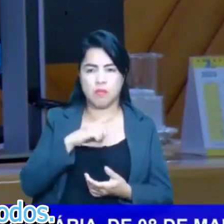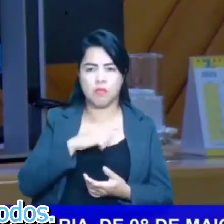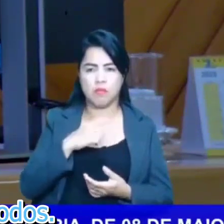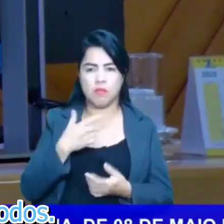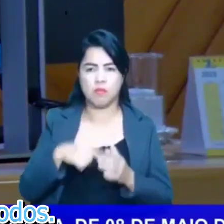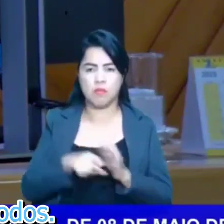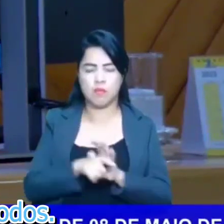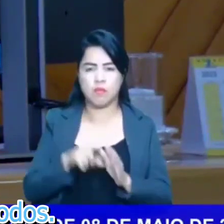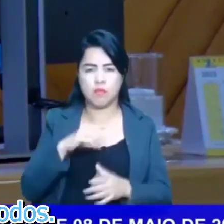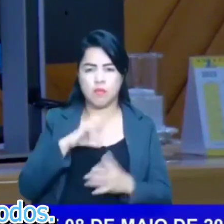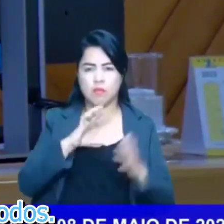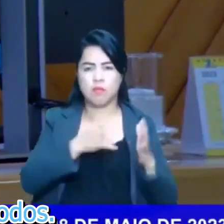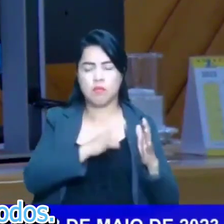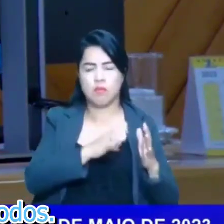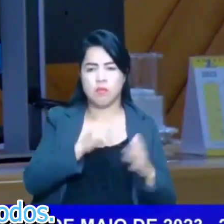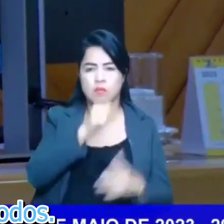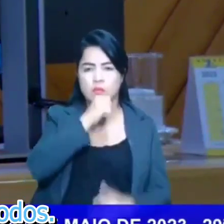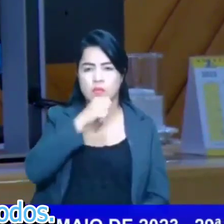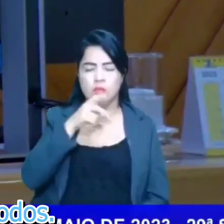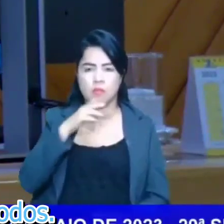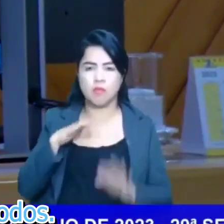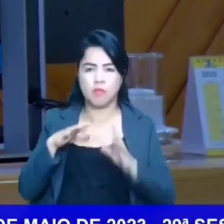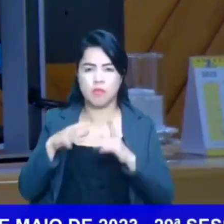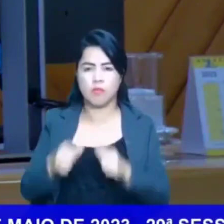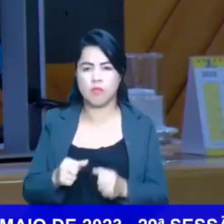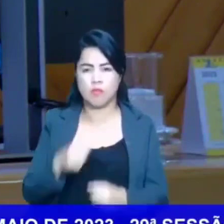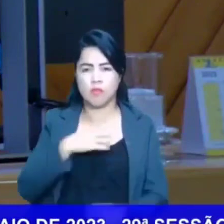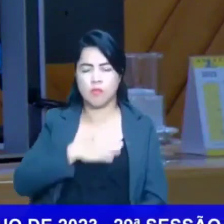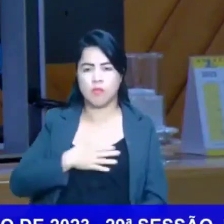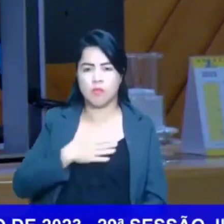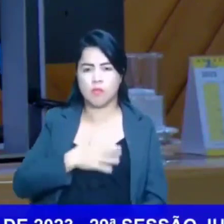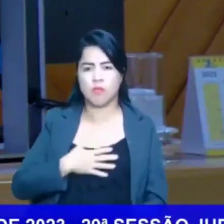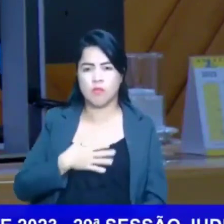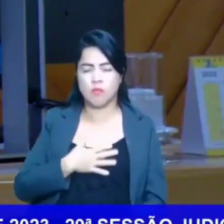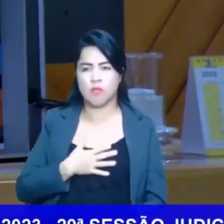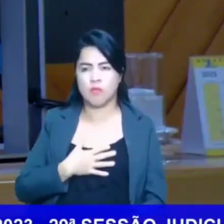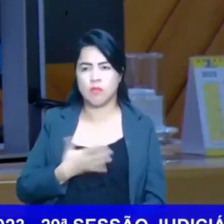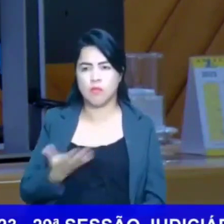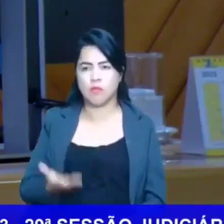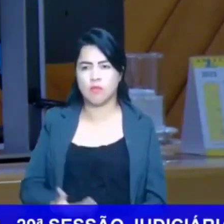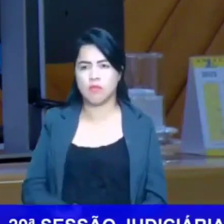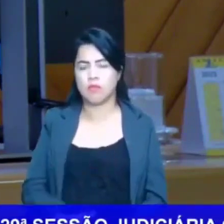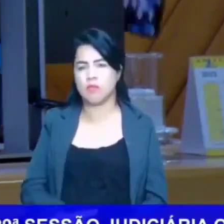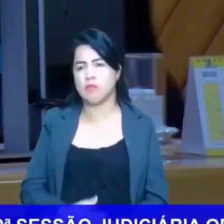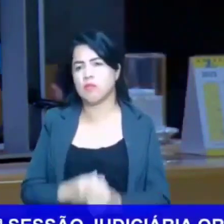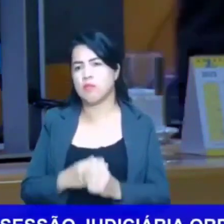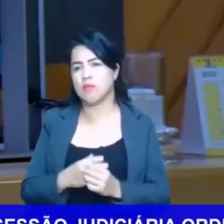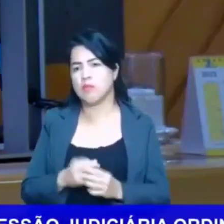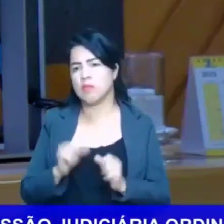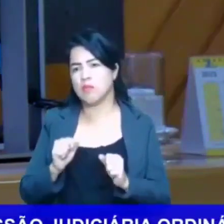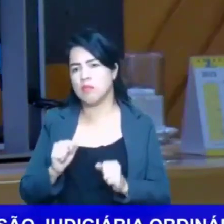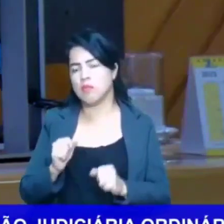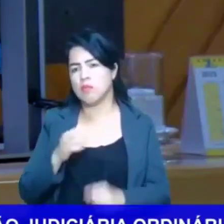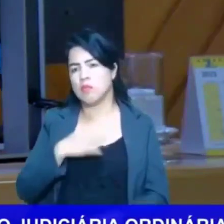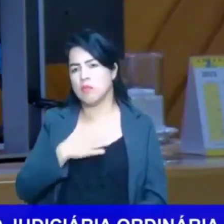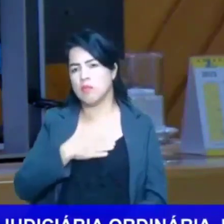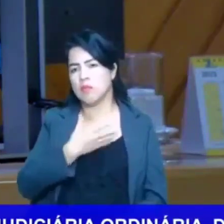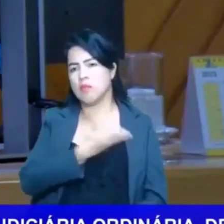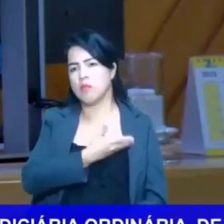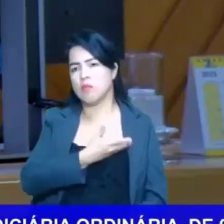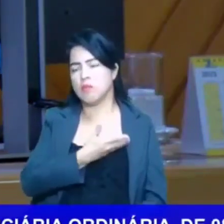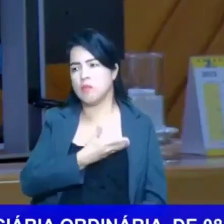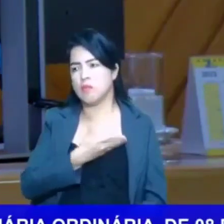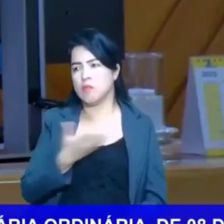da coligação Amapá para Todos. Tá? Então, eu gostaria que Vossa Excelência pudesse submeter aos meus colegas,